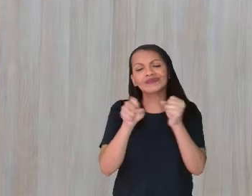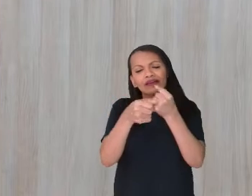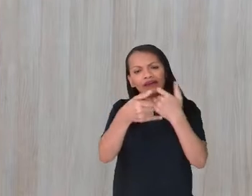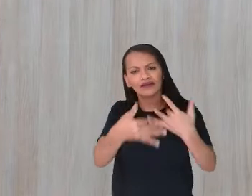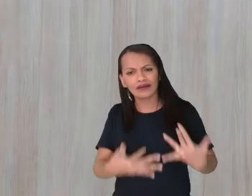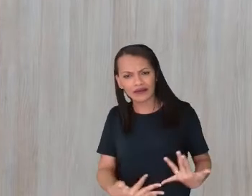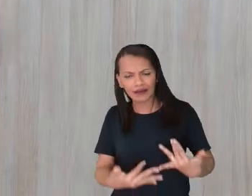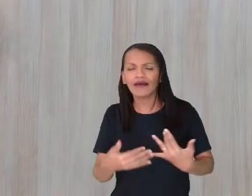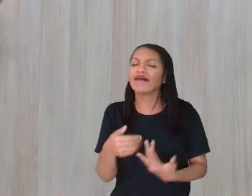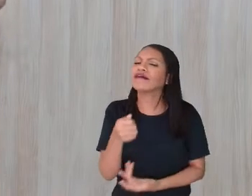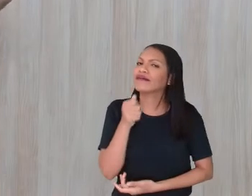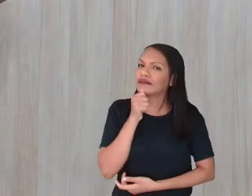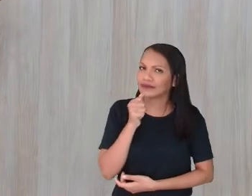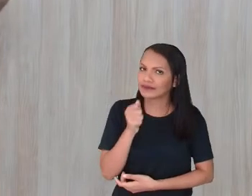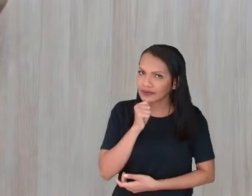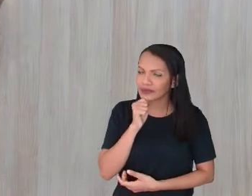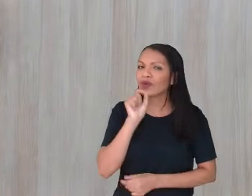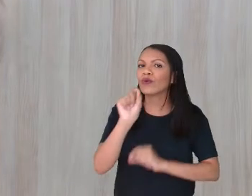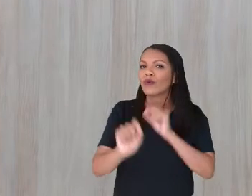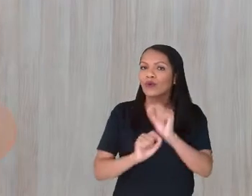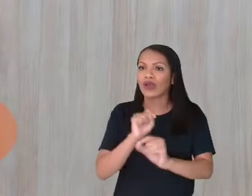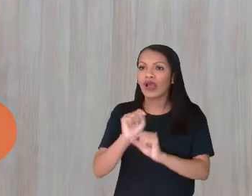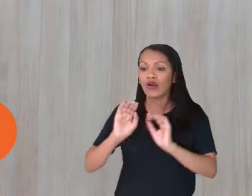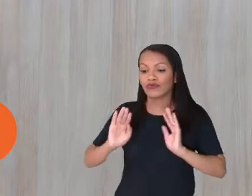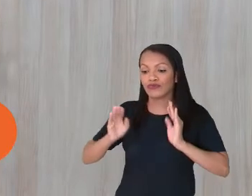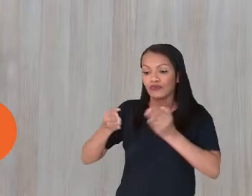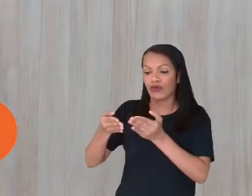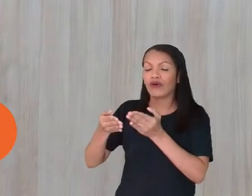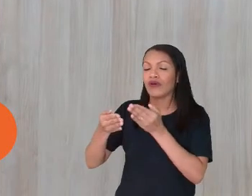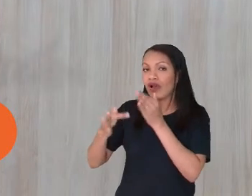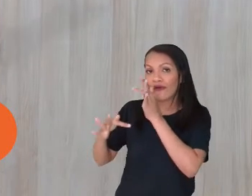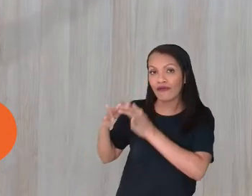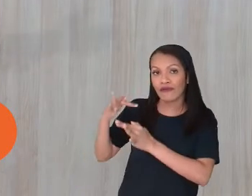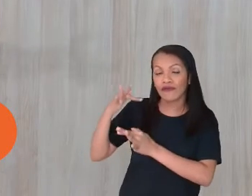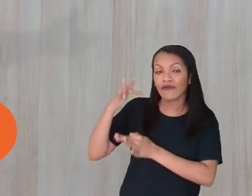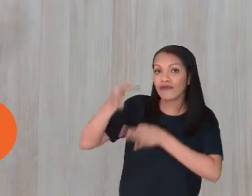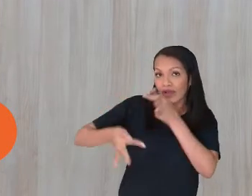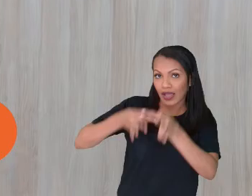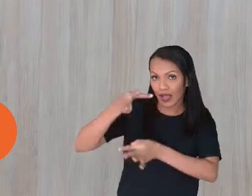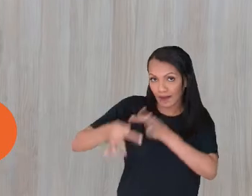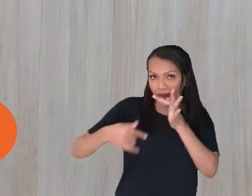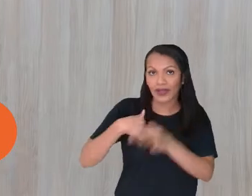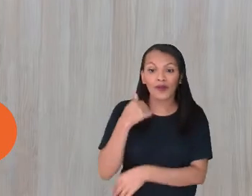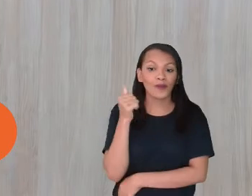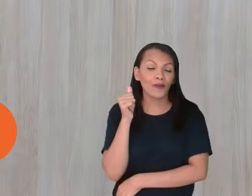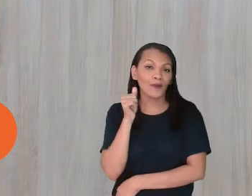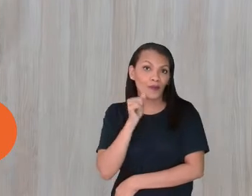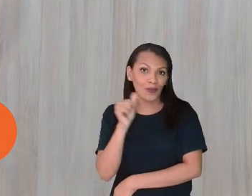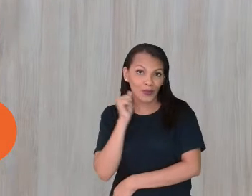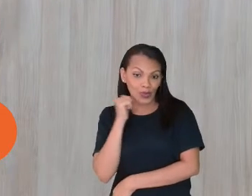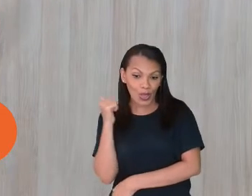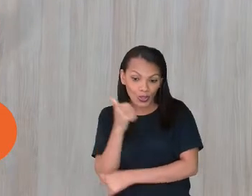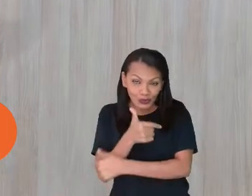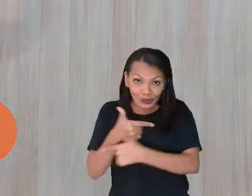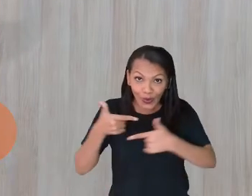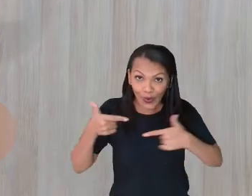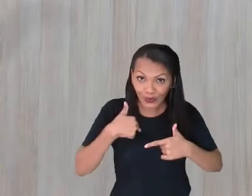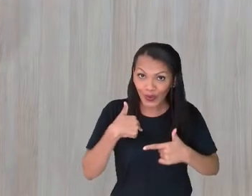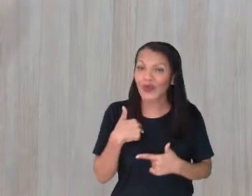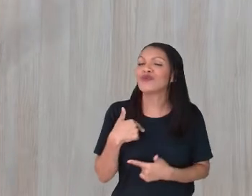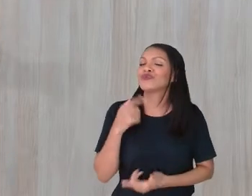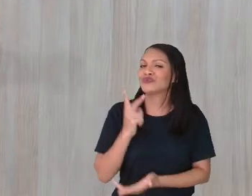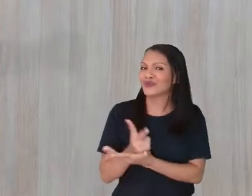narrativa ainda e tratando um pouco sobre a fábula, né? E eu, como sou uma mulher muito sortuda, eu nunca ando